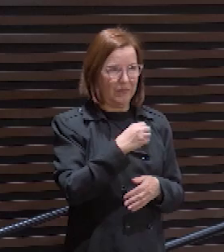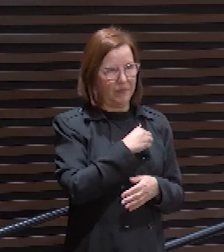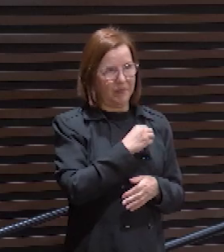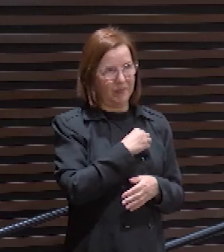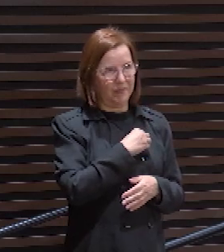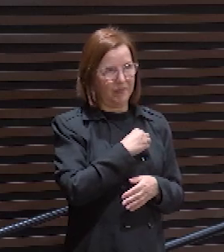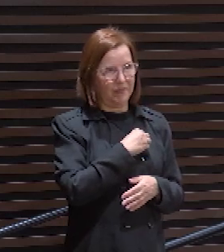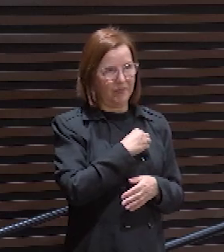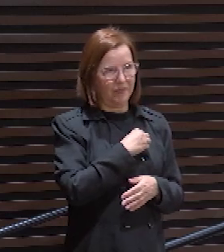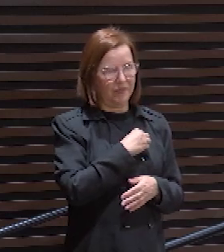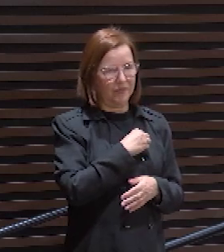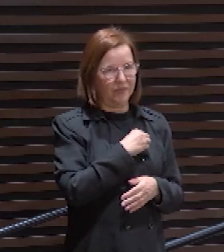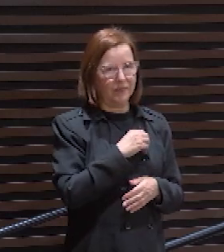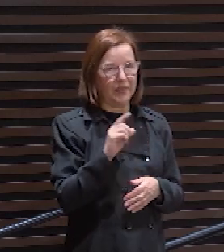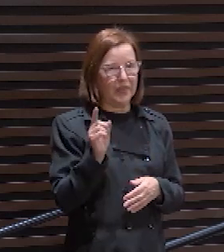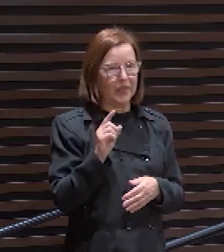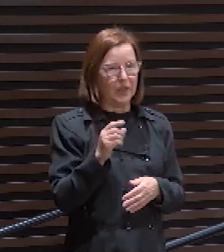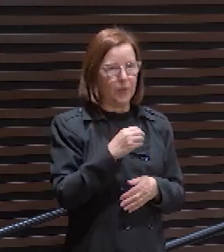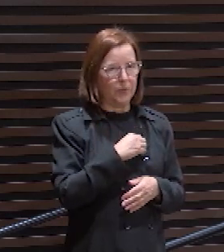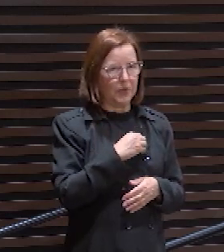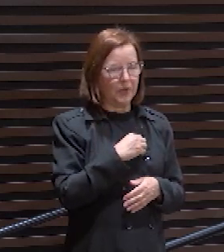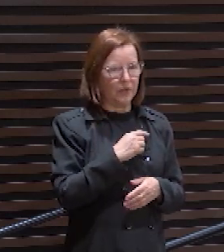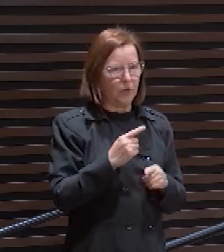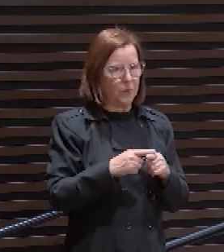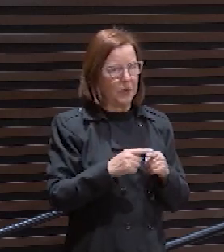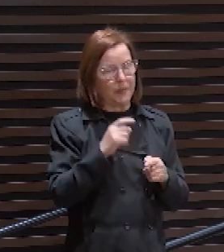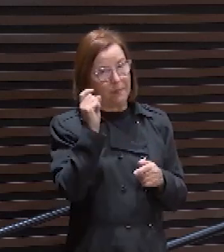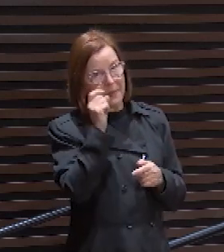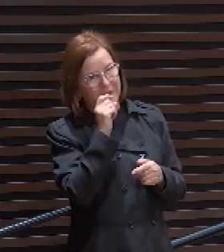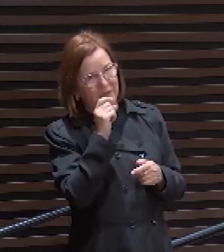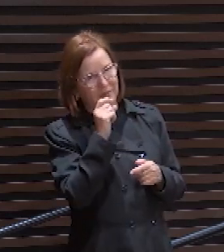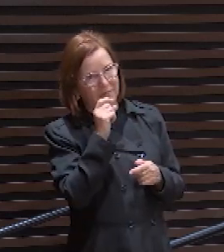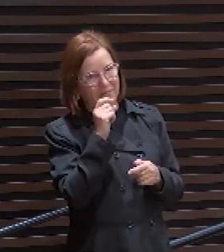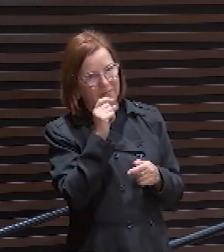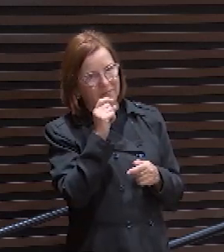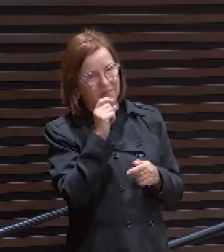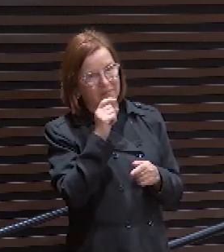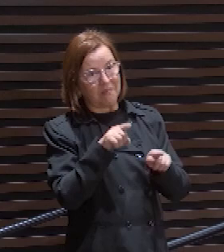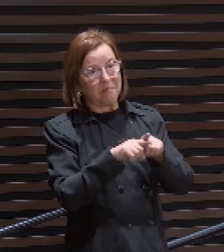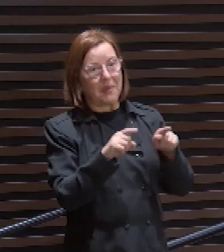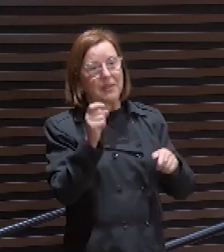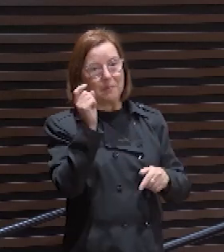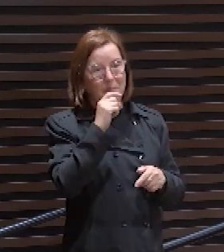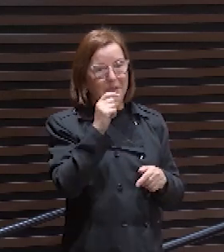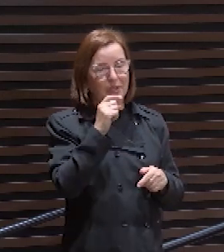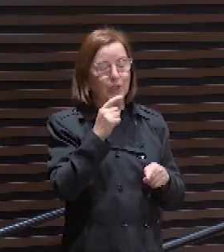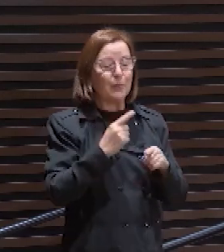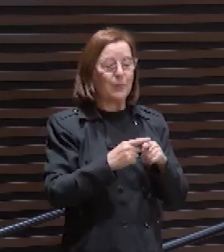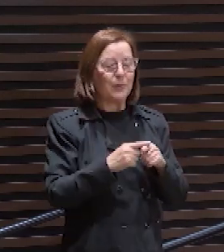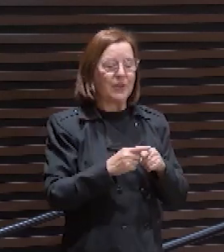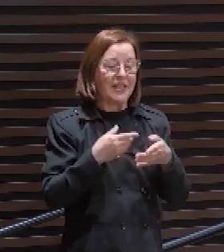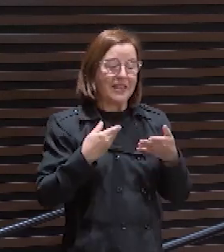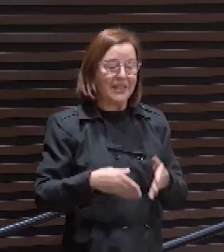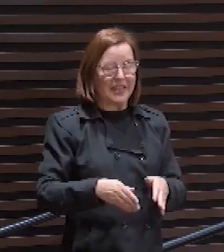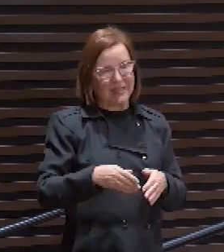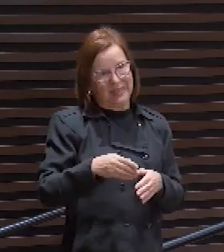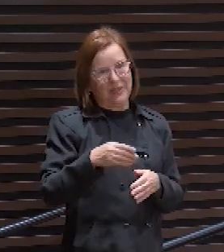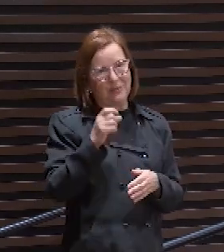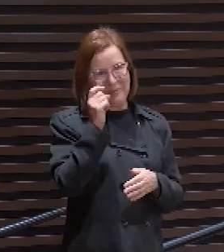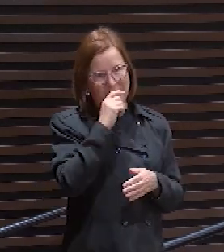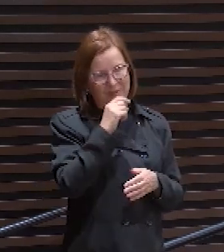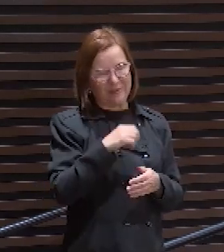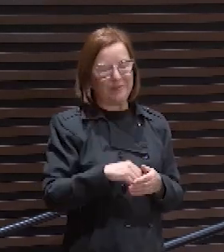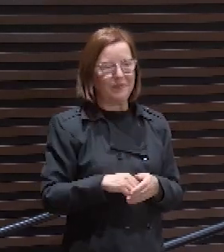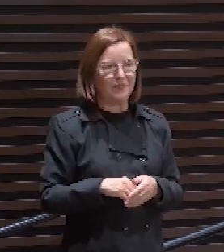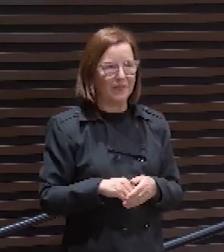não é pecador porque ele mente. Ele mente porque ele nasceu pecador. Ele nasceu mentiroso. Você não ensina uma criança a